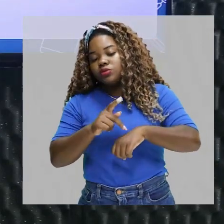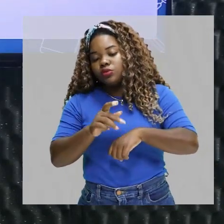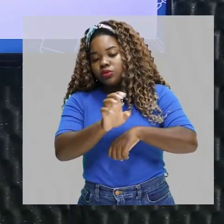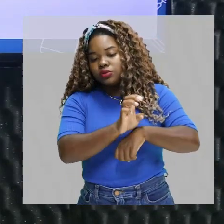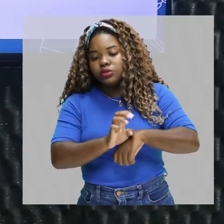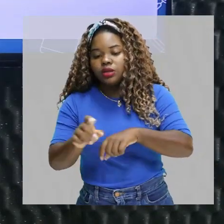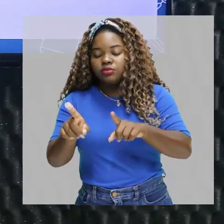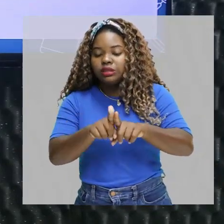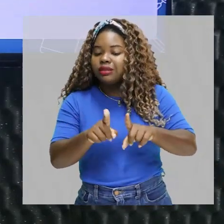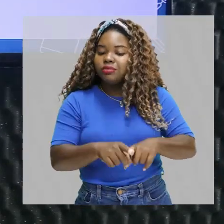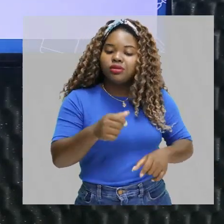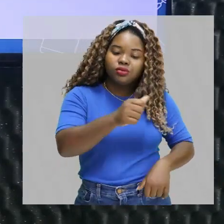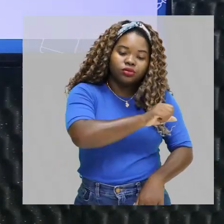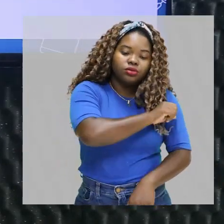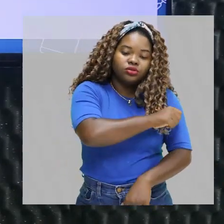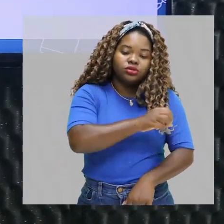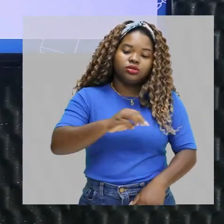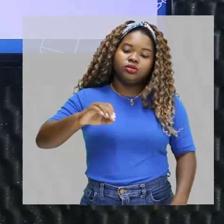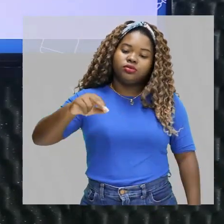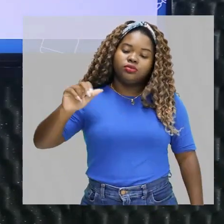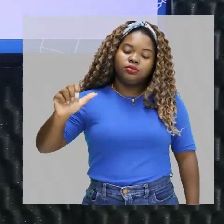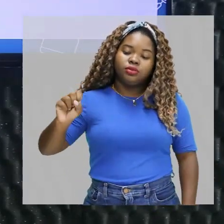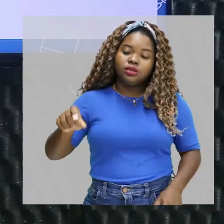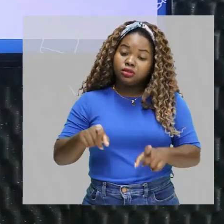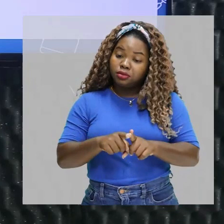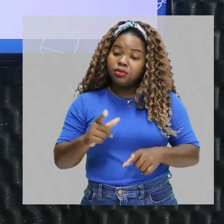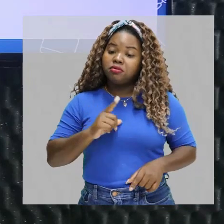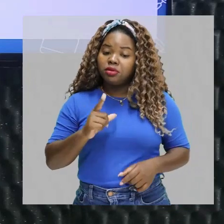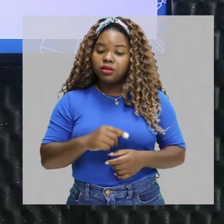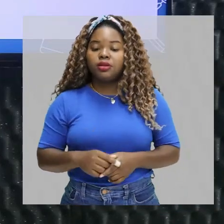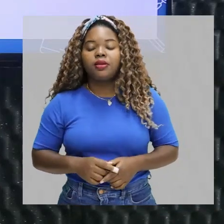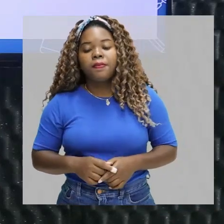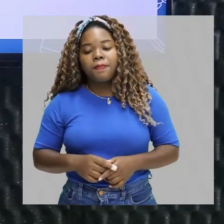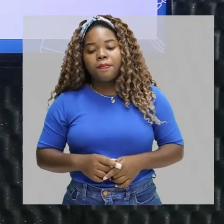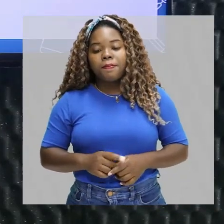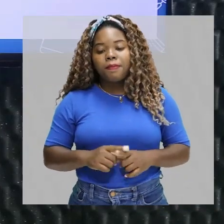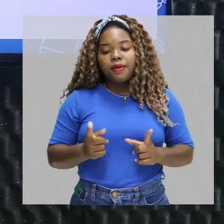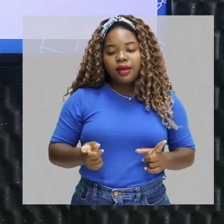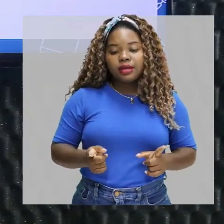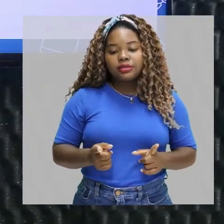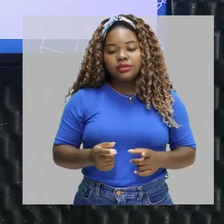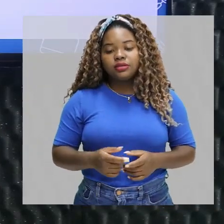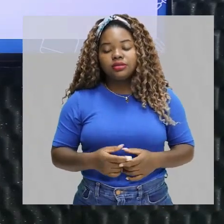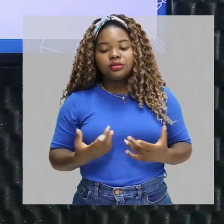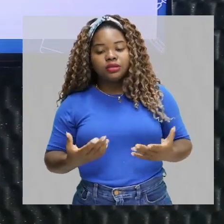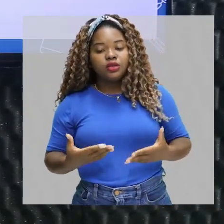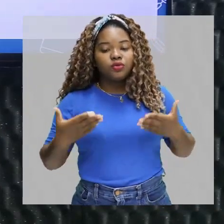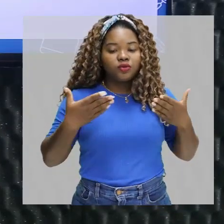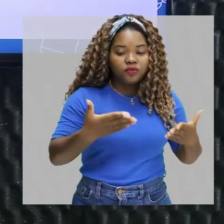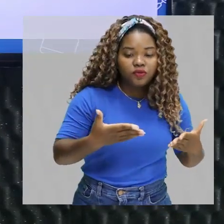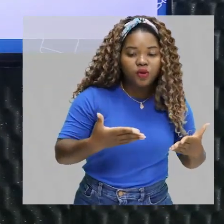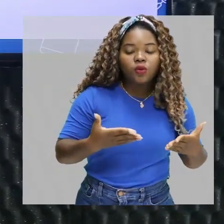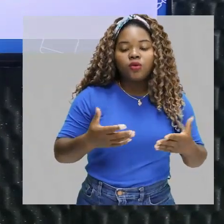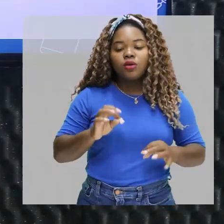de Janeiro de Minas Gerais também vão ter um grande destaque na prestação de serviços no caso de Minas Gerais e do Rio eles tem um grande destaque na prestação de serviços